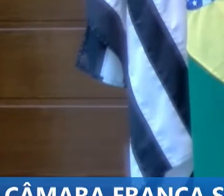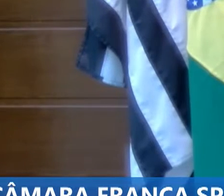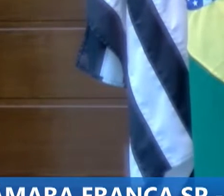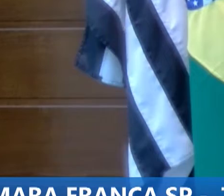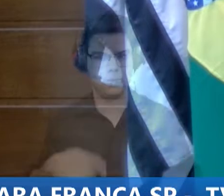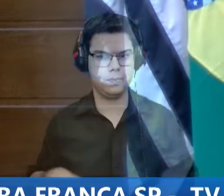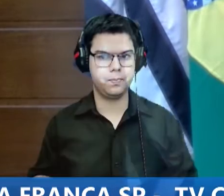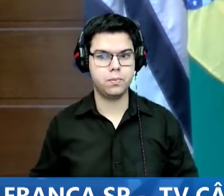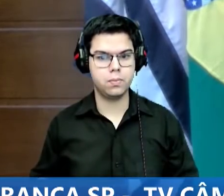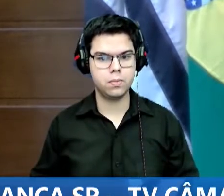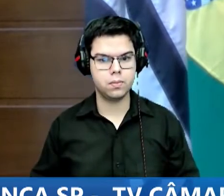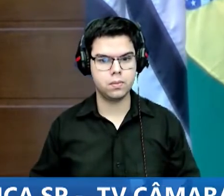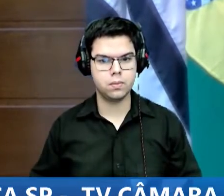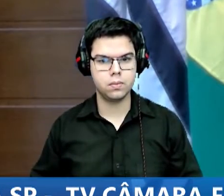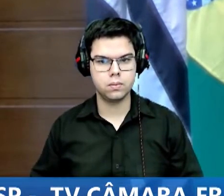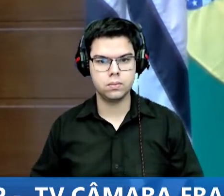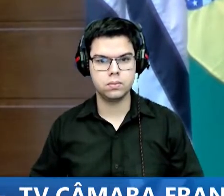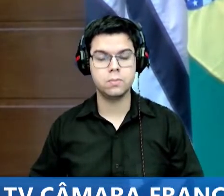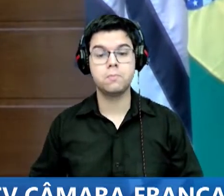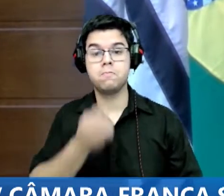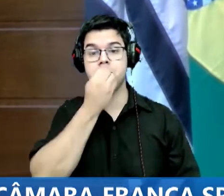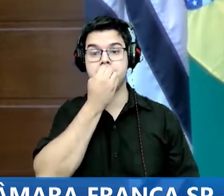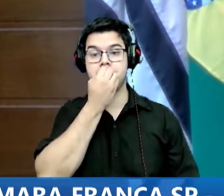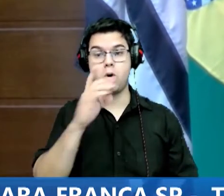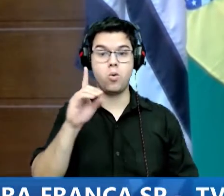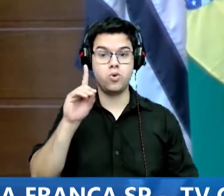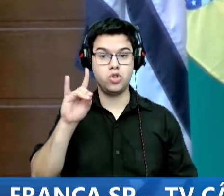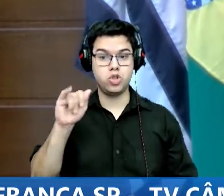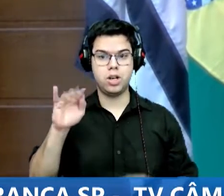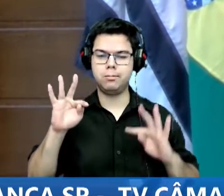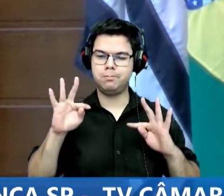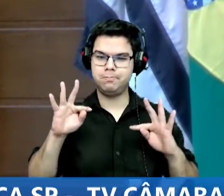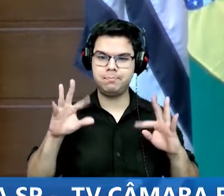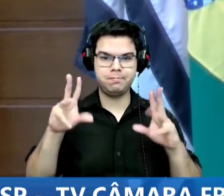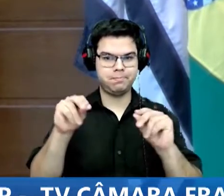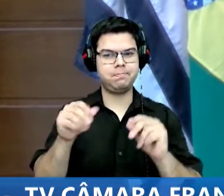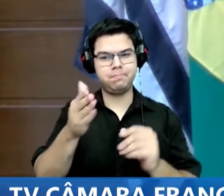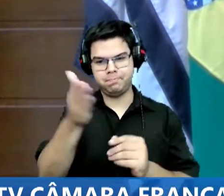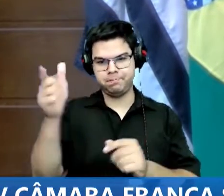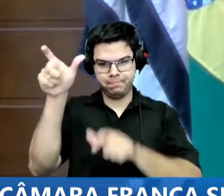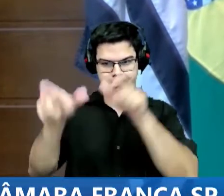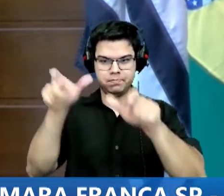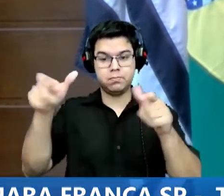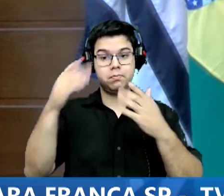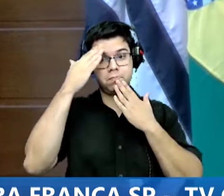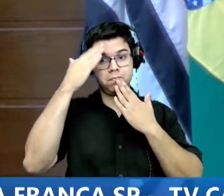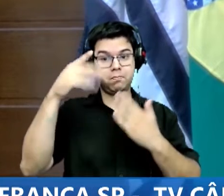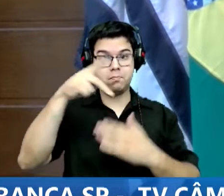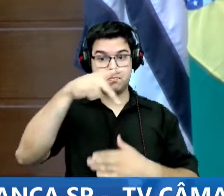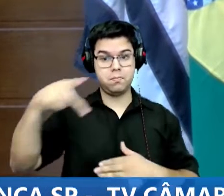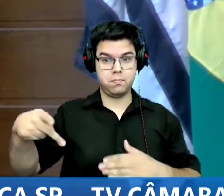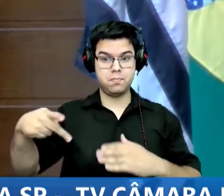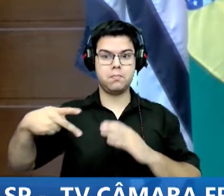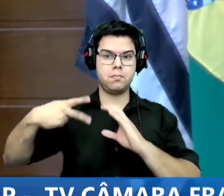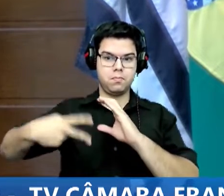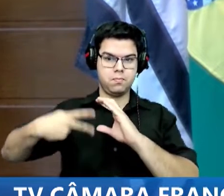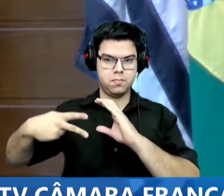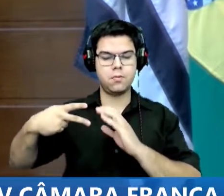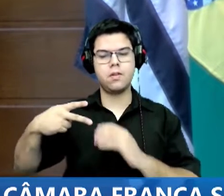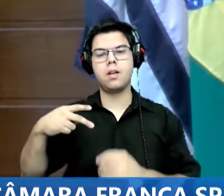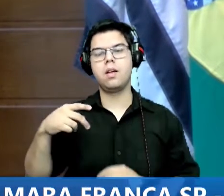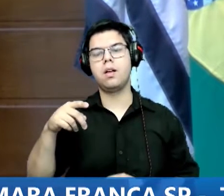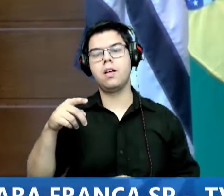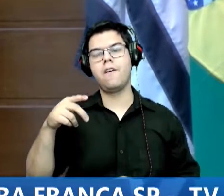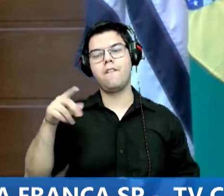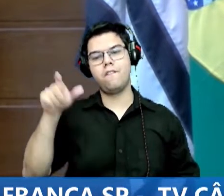Bom dia a todas e todos. Eu gostaria de agradecer ao presidente da Câmara, vereador Claudinei, pelo convite, e também o vereador